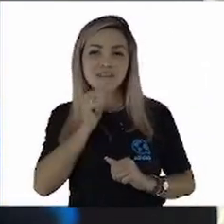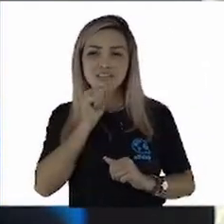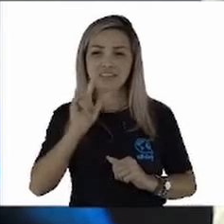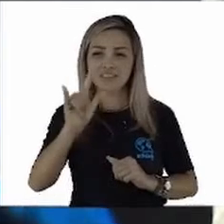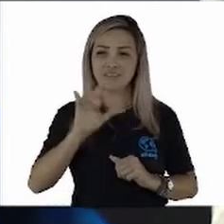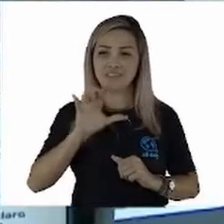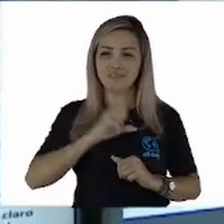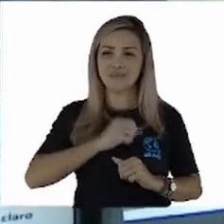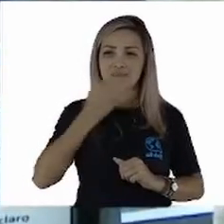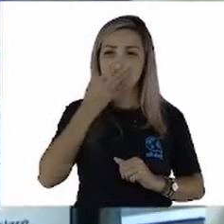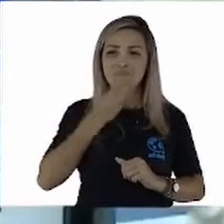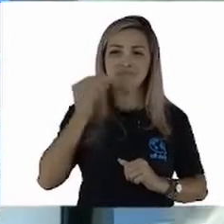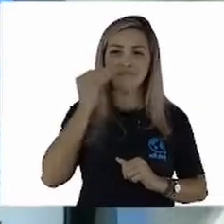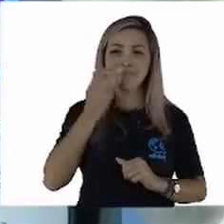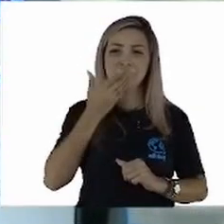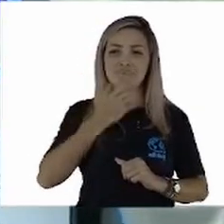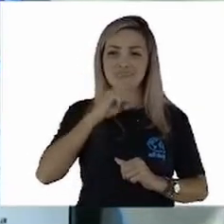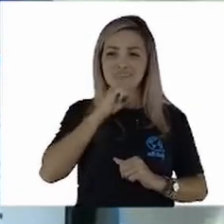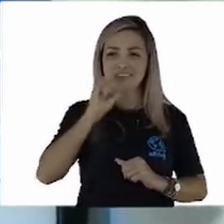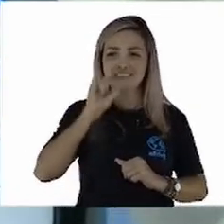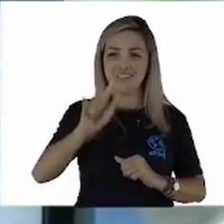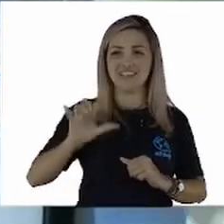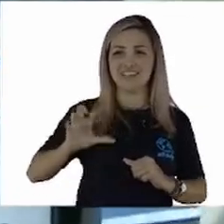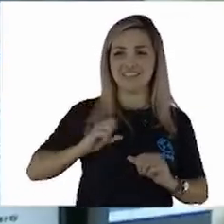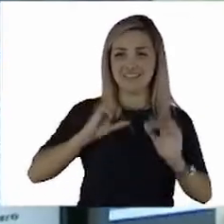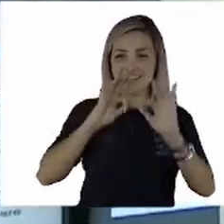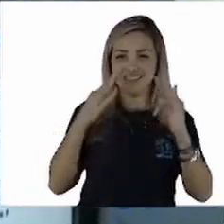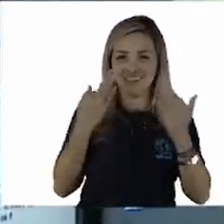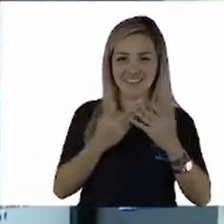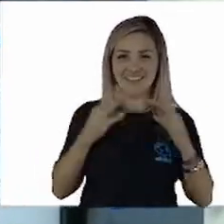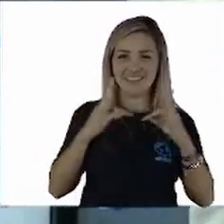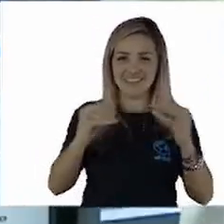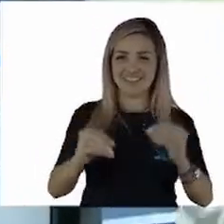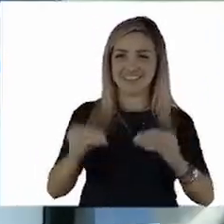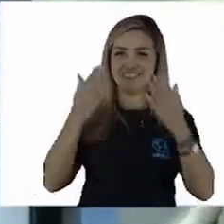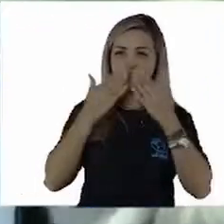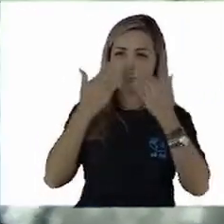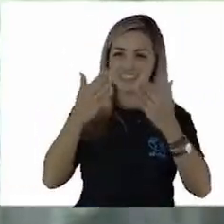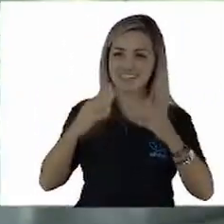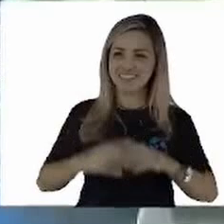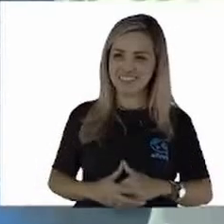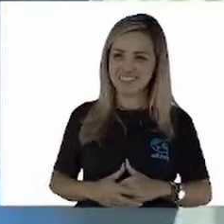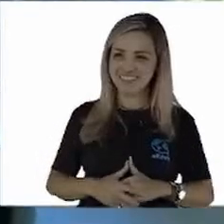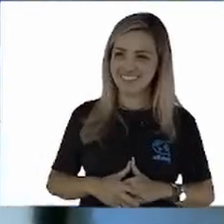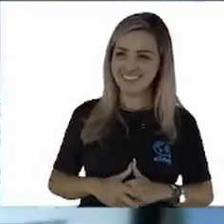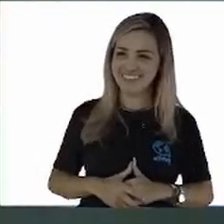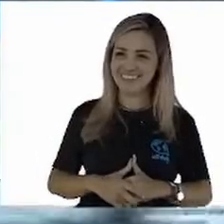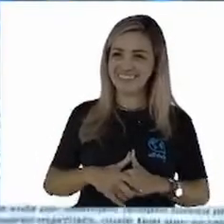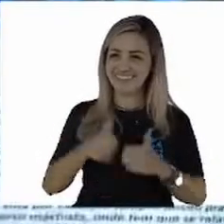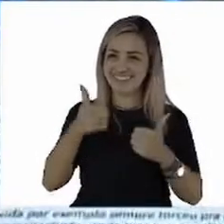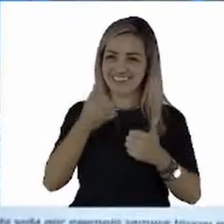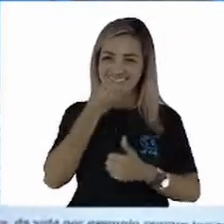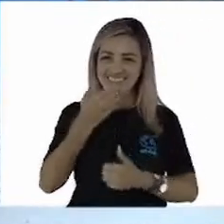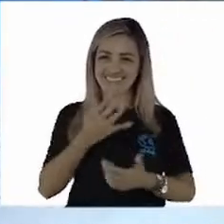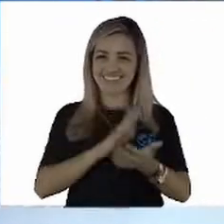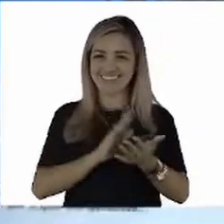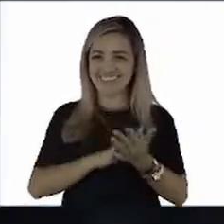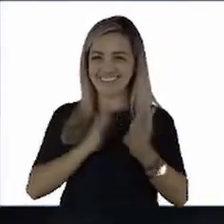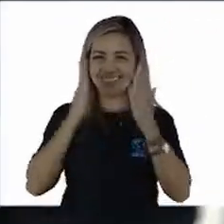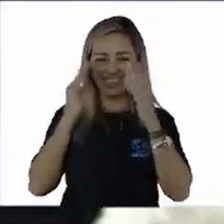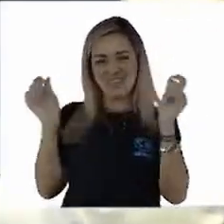muito. E um beijo pro papai, eu também te amo bastante. E minha família toda. Beijo. Valeu, amo garoto. Vocês. Boa. Ah,